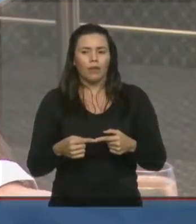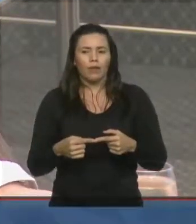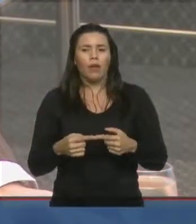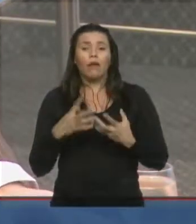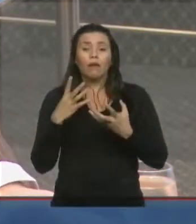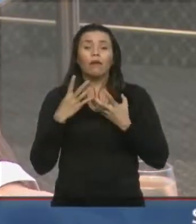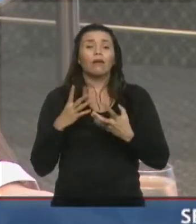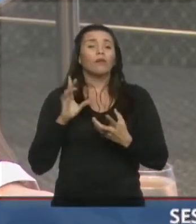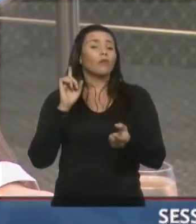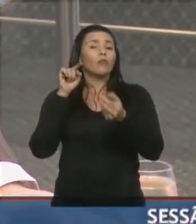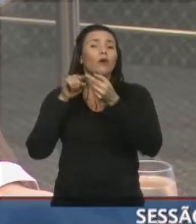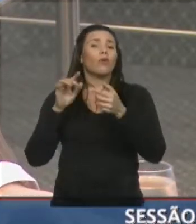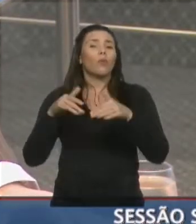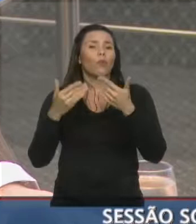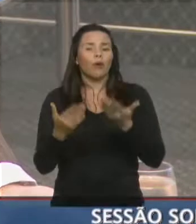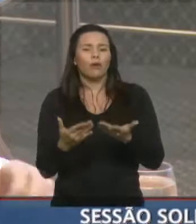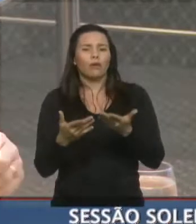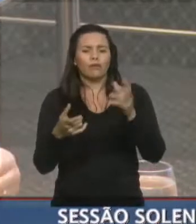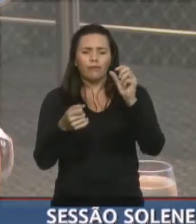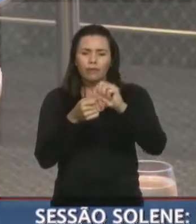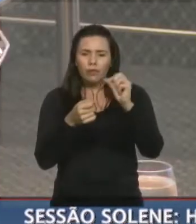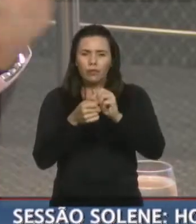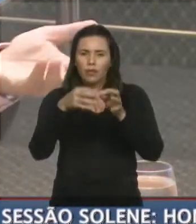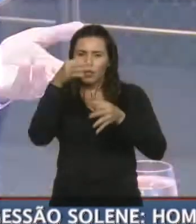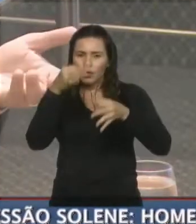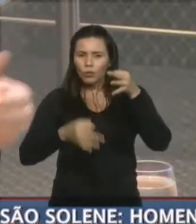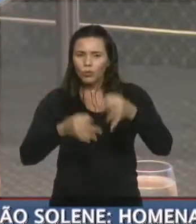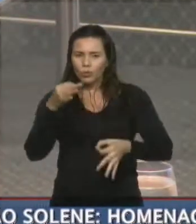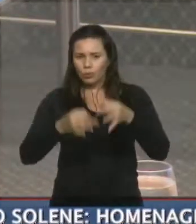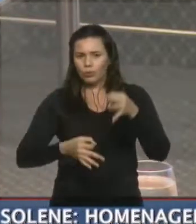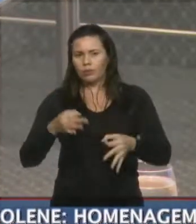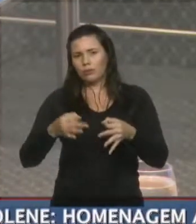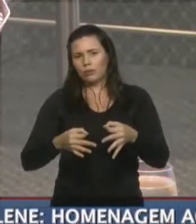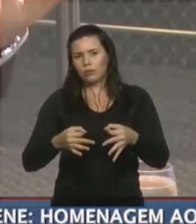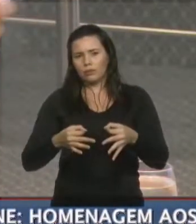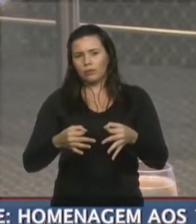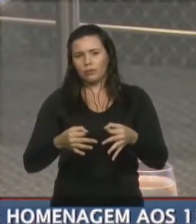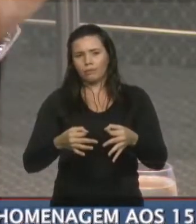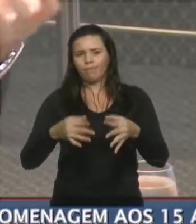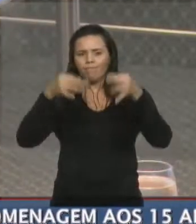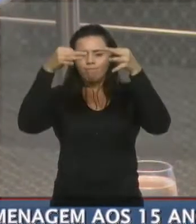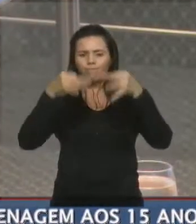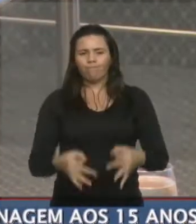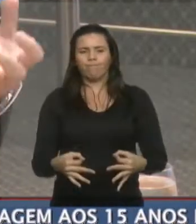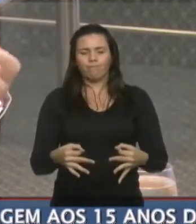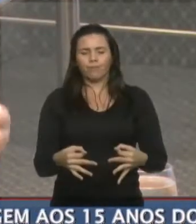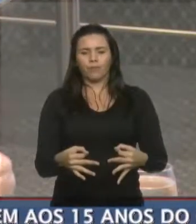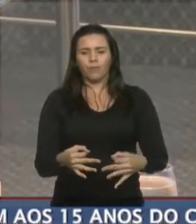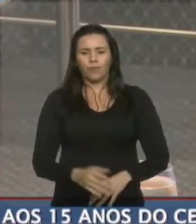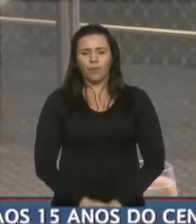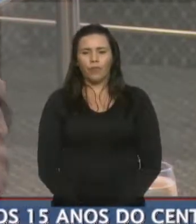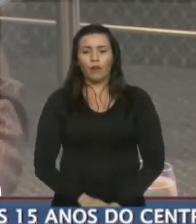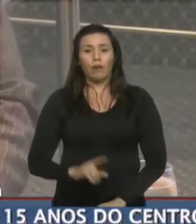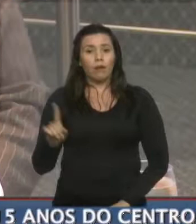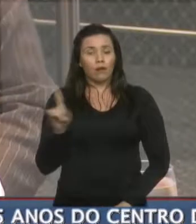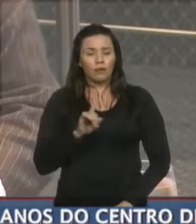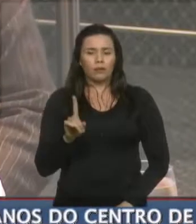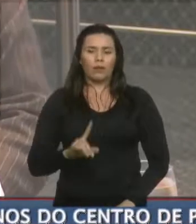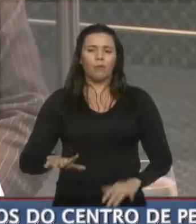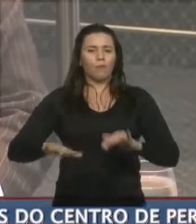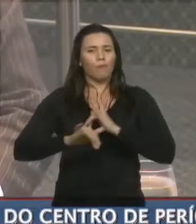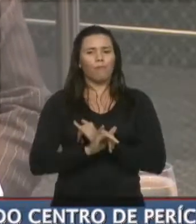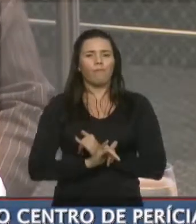Ou seja, não propagar o sentido e o sentimento de